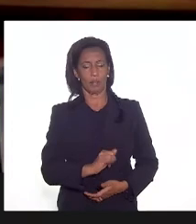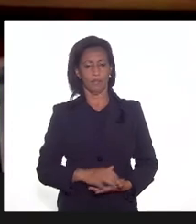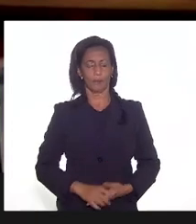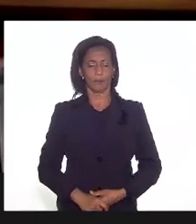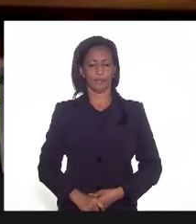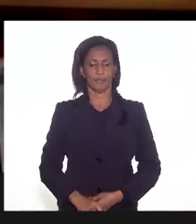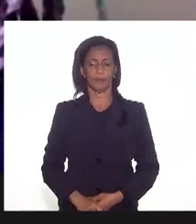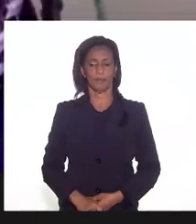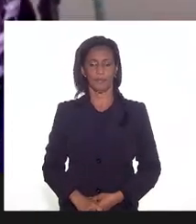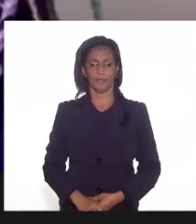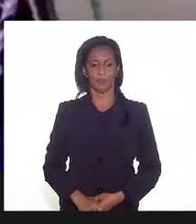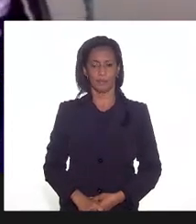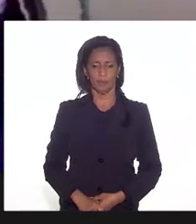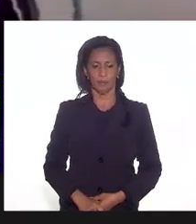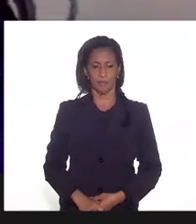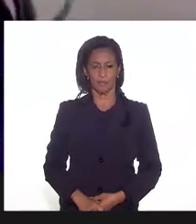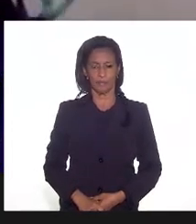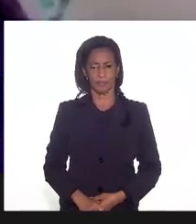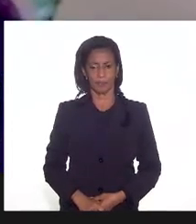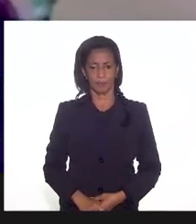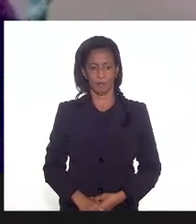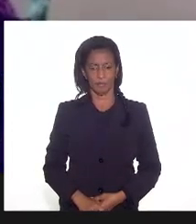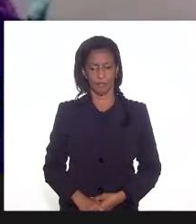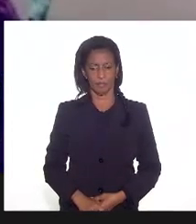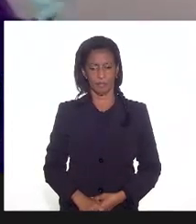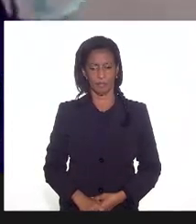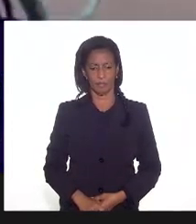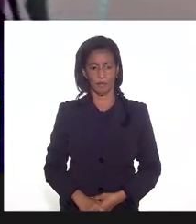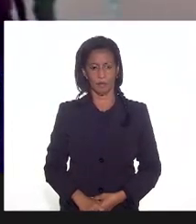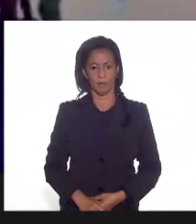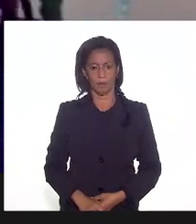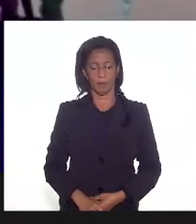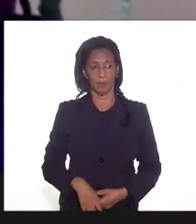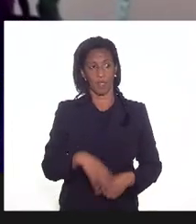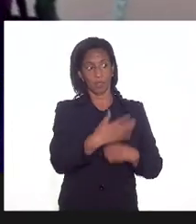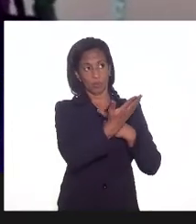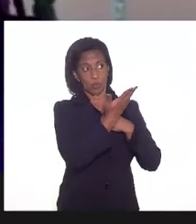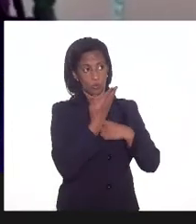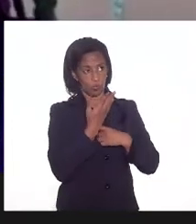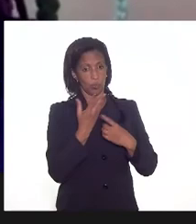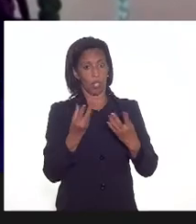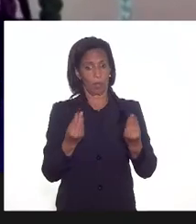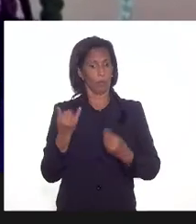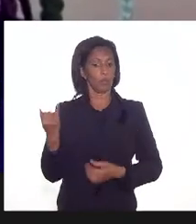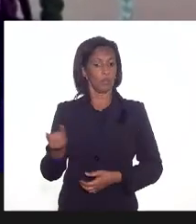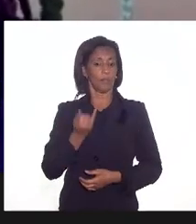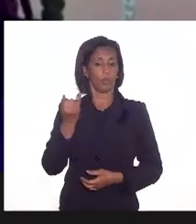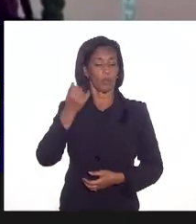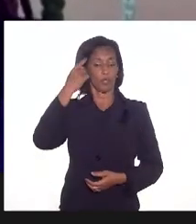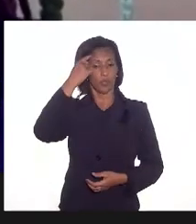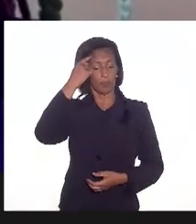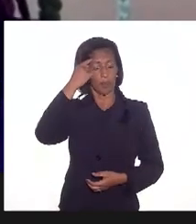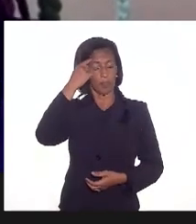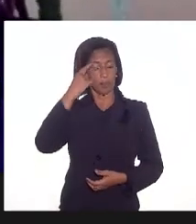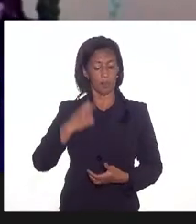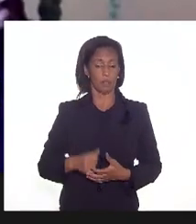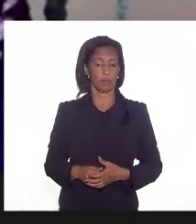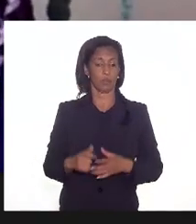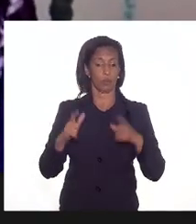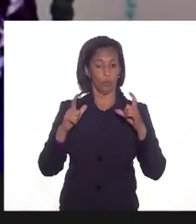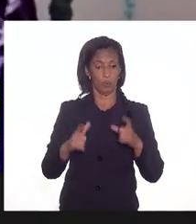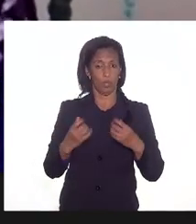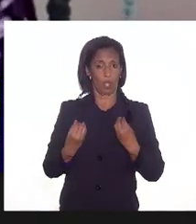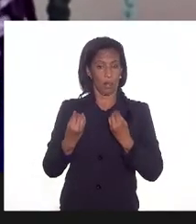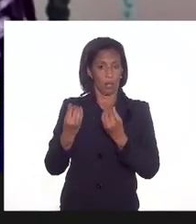Cristina. Obrigado, João. Essa contribuição é muito importante, pensando, né, do lugar que traz